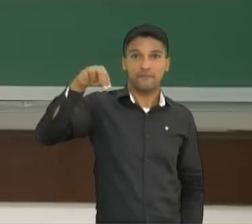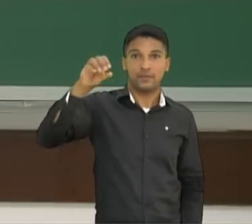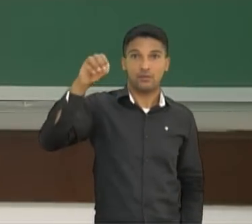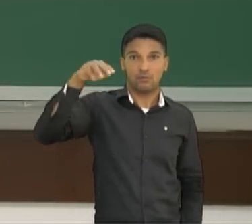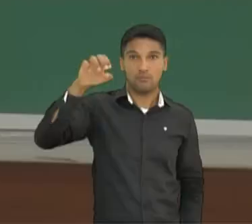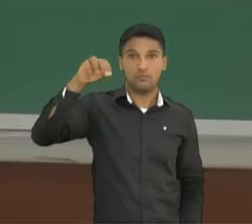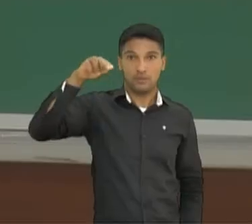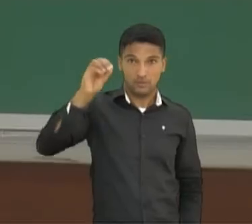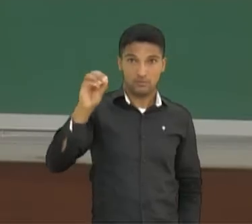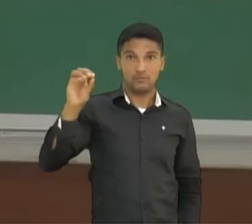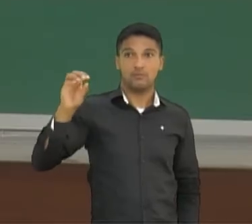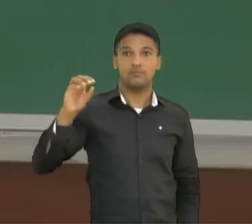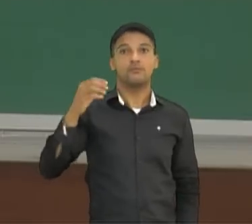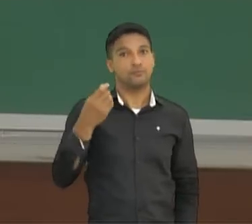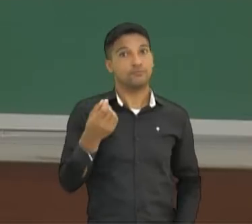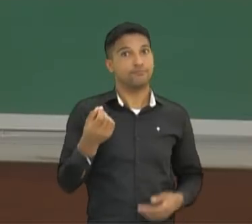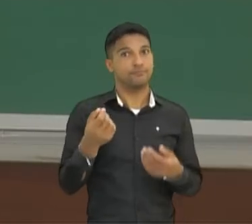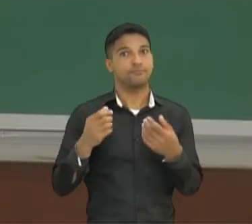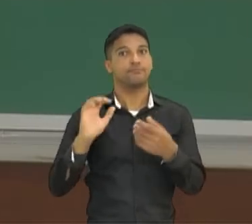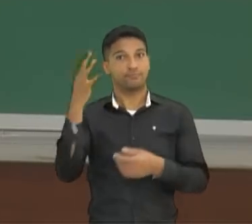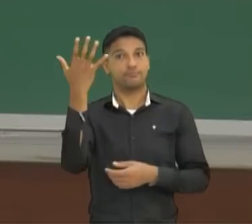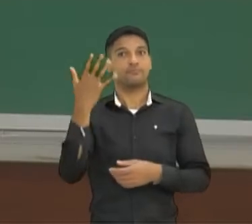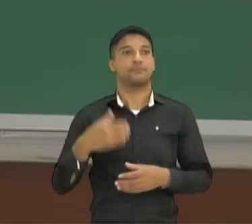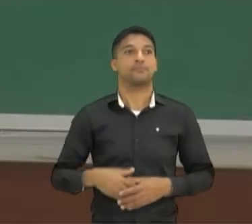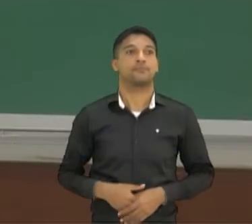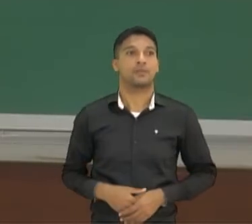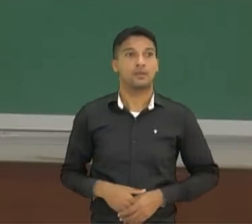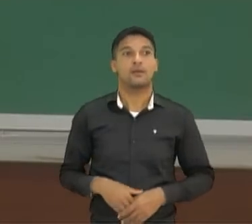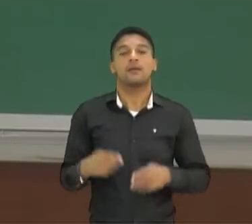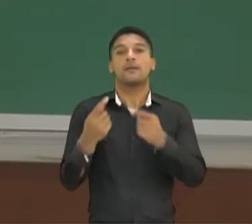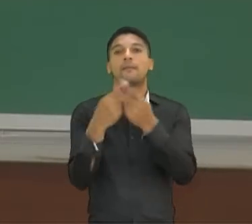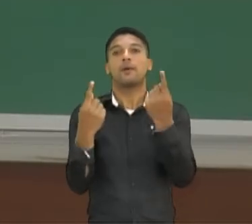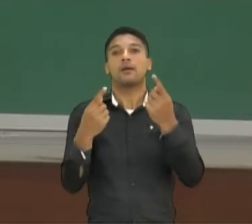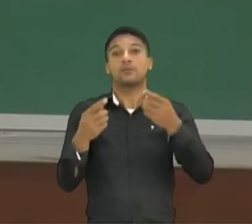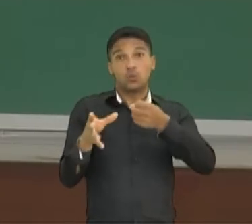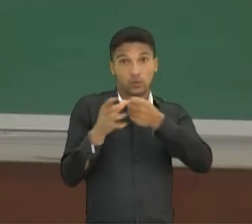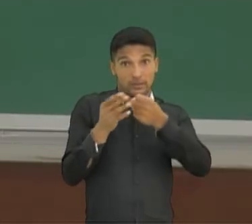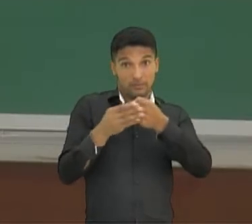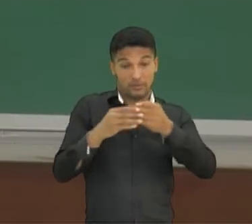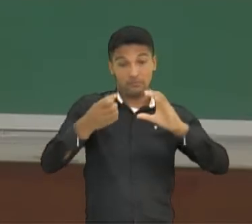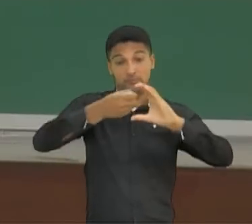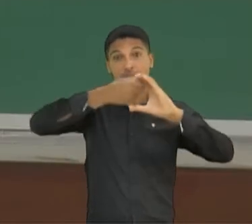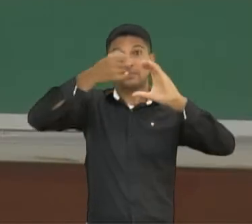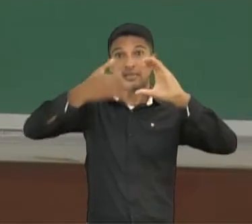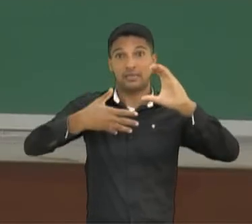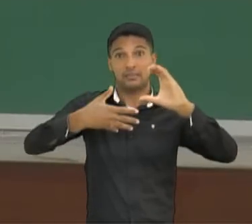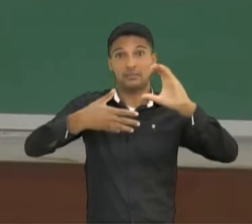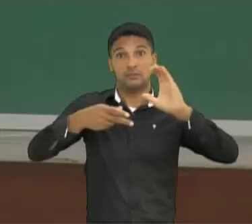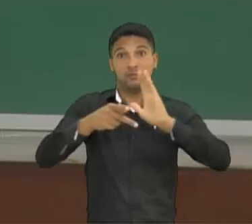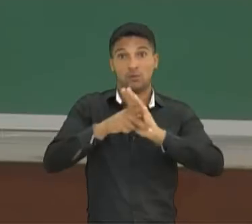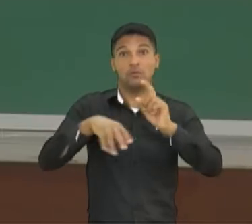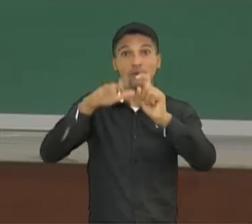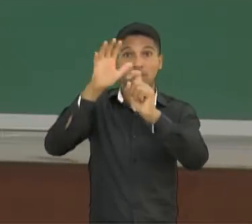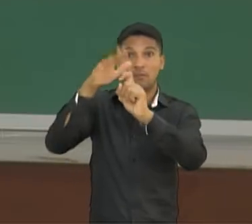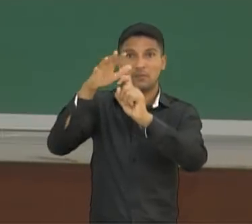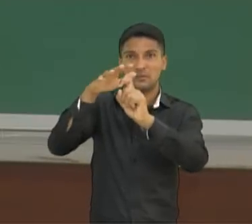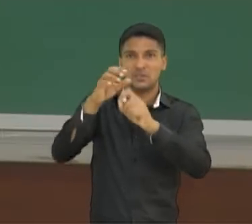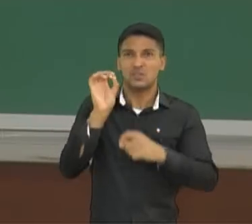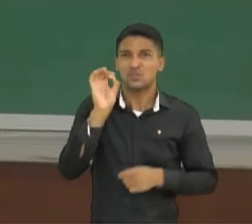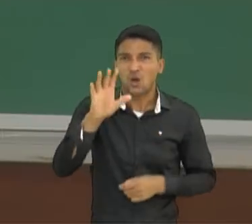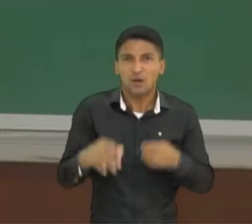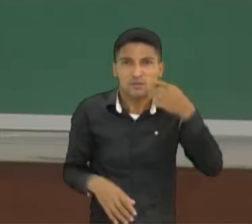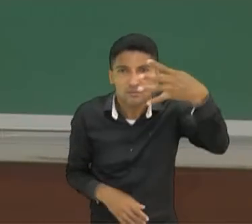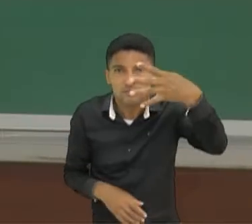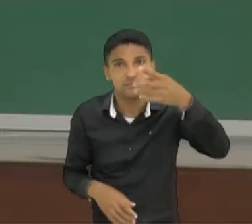que as características do conhecimento mítico, elas não se encerram aqui, tá? Eu destaquei apenas aí aquelas